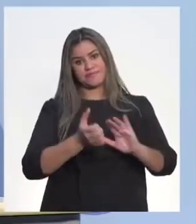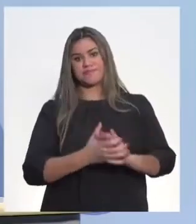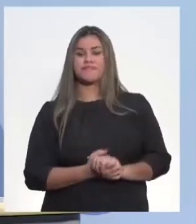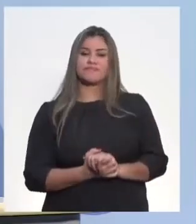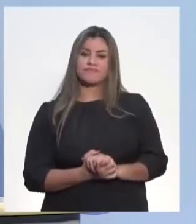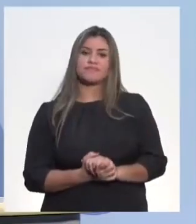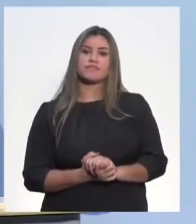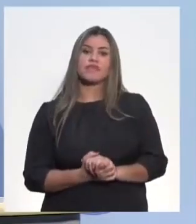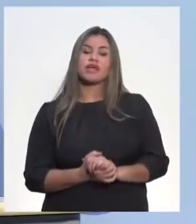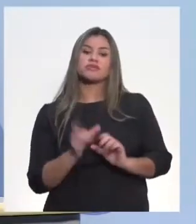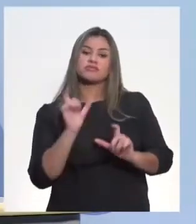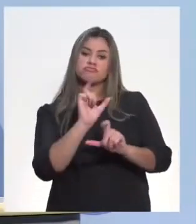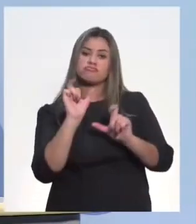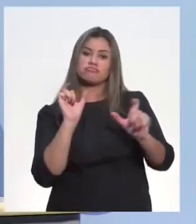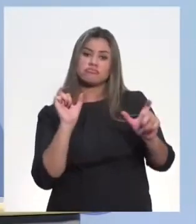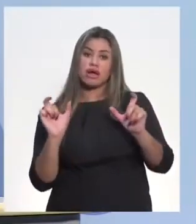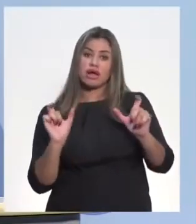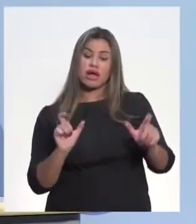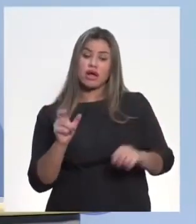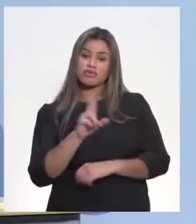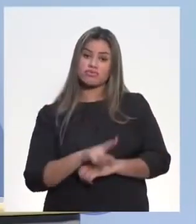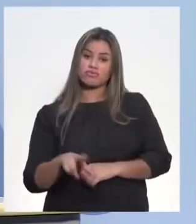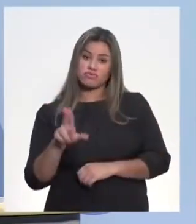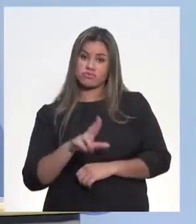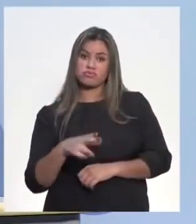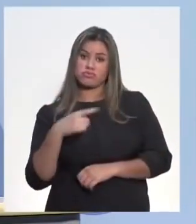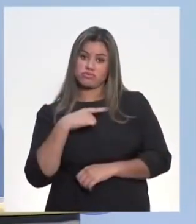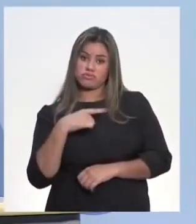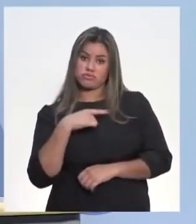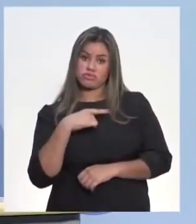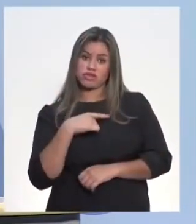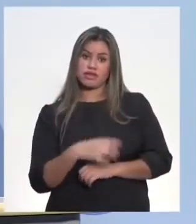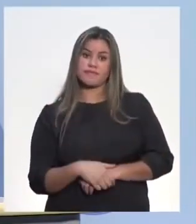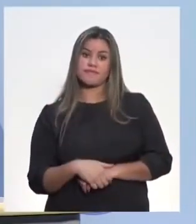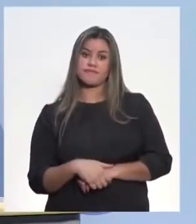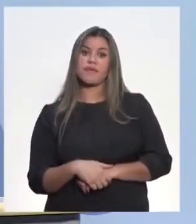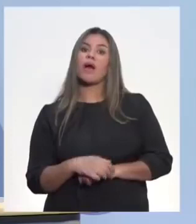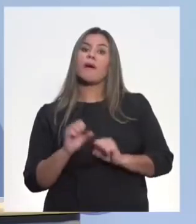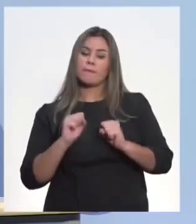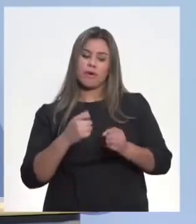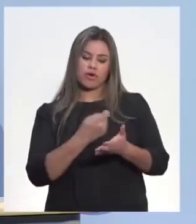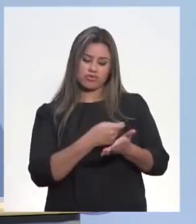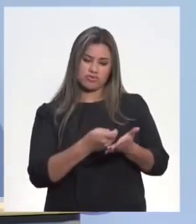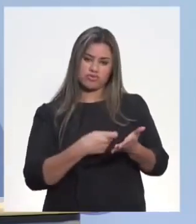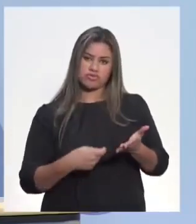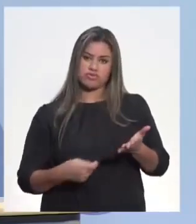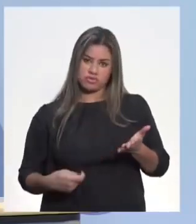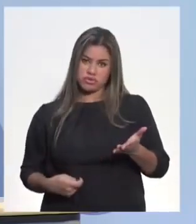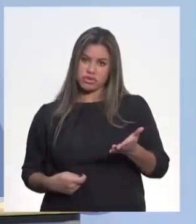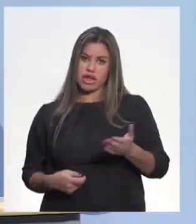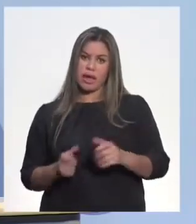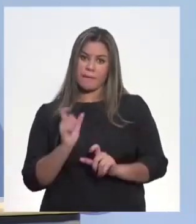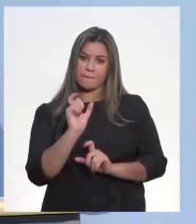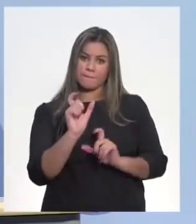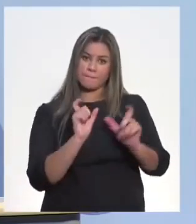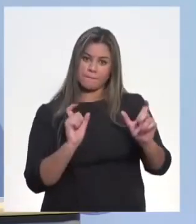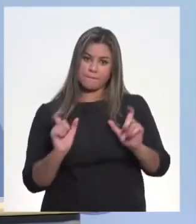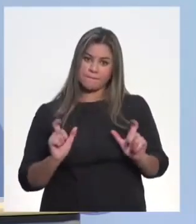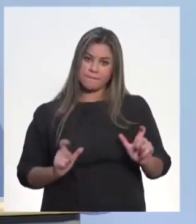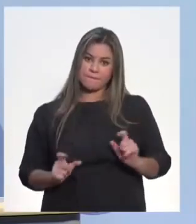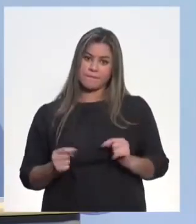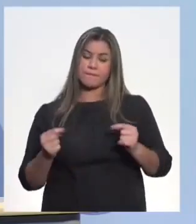nós utilizamos e é muito importante, por favor, anota aí no caderno de vocês, são termos utilizados